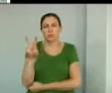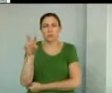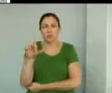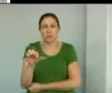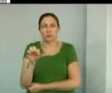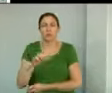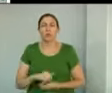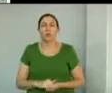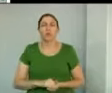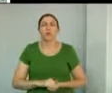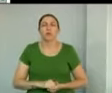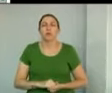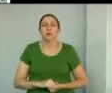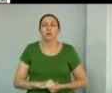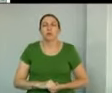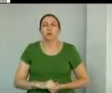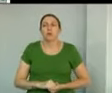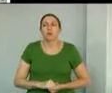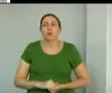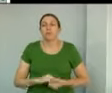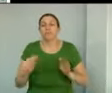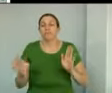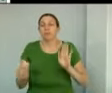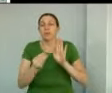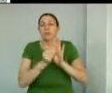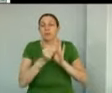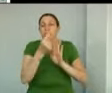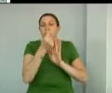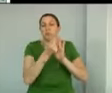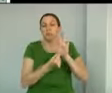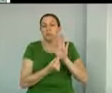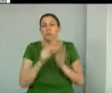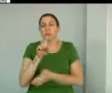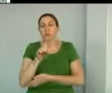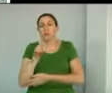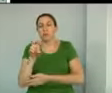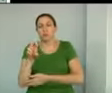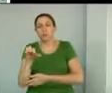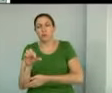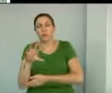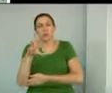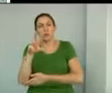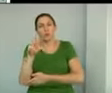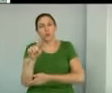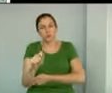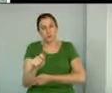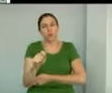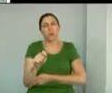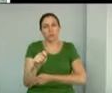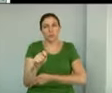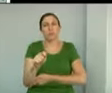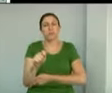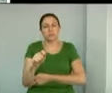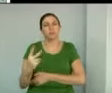R$ 144.229.000. Nós estamos colocando no orçamento os R$ 159 milhões, né? Então, um valor bem acima do que